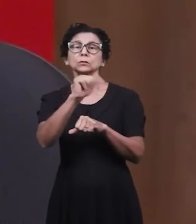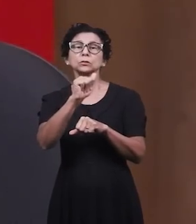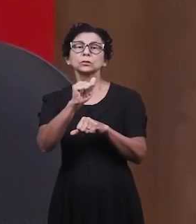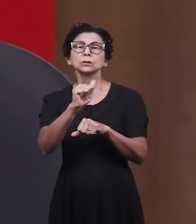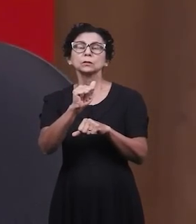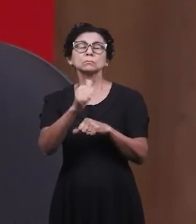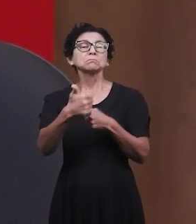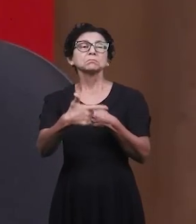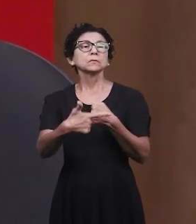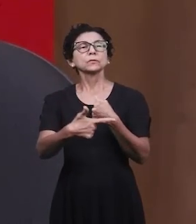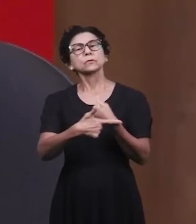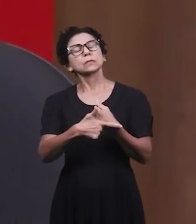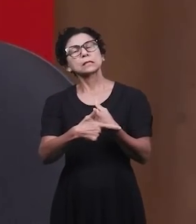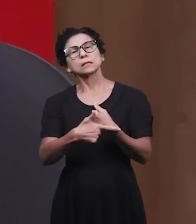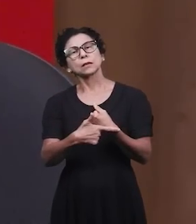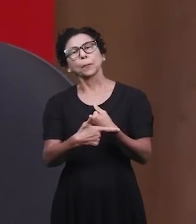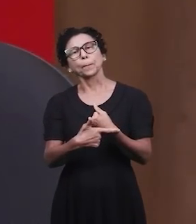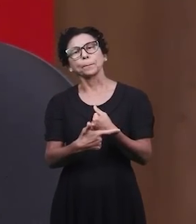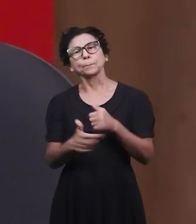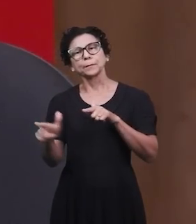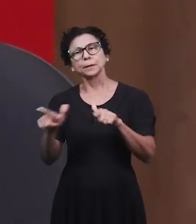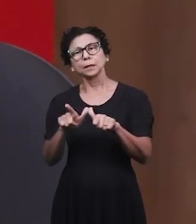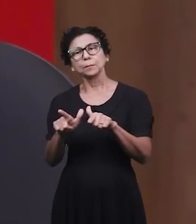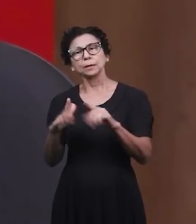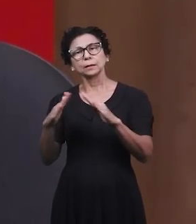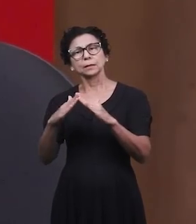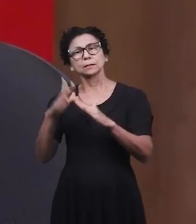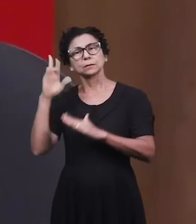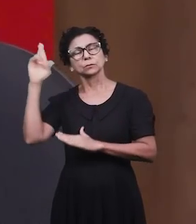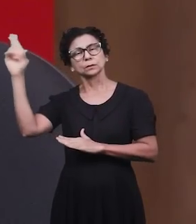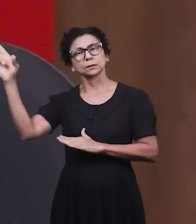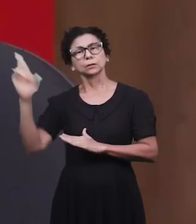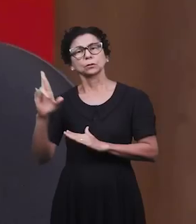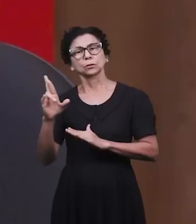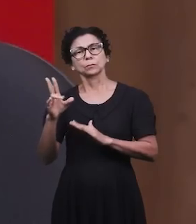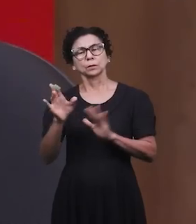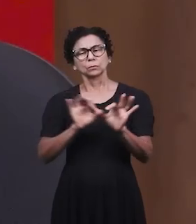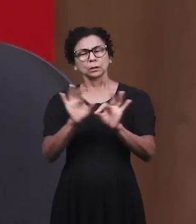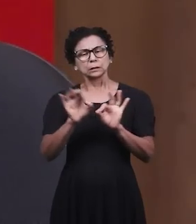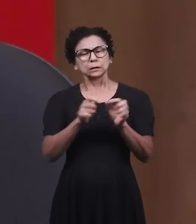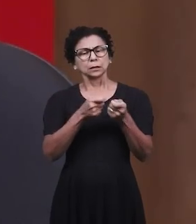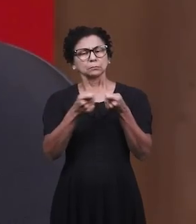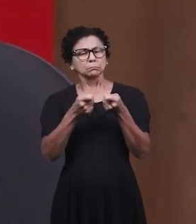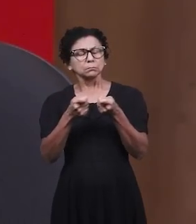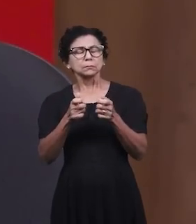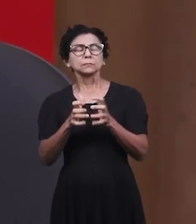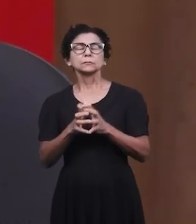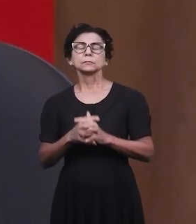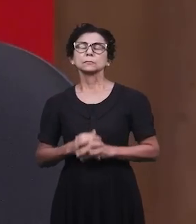para uma ministração. Vale dizer que nisso